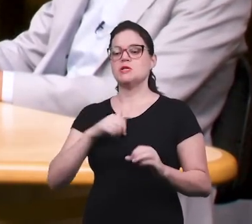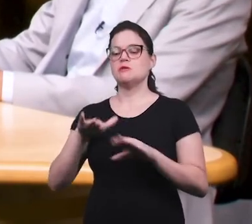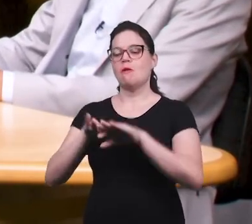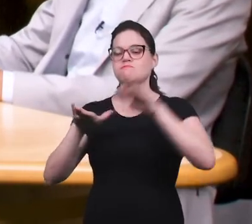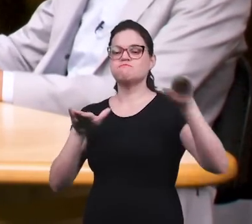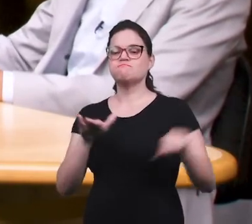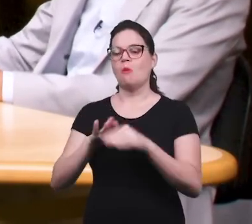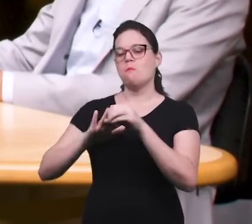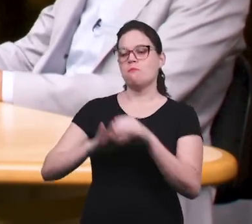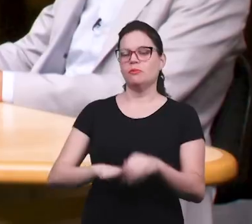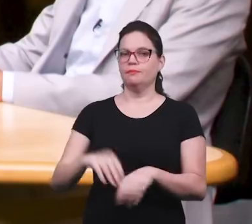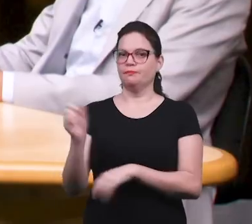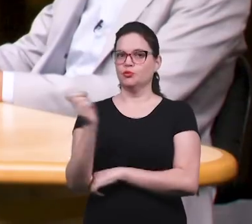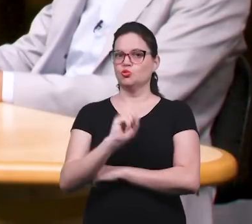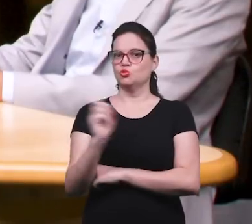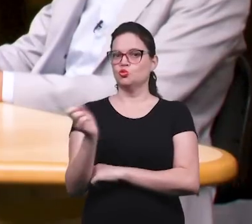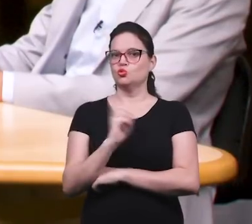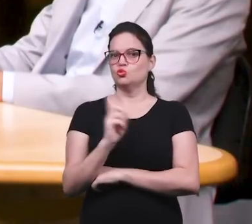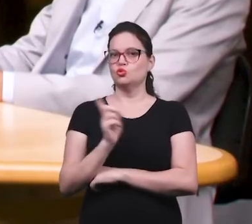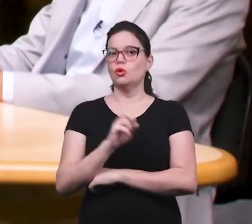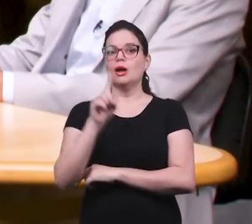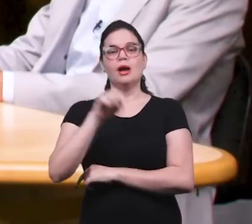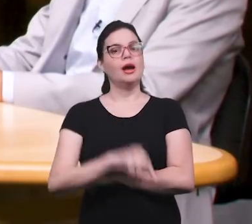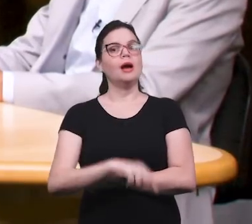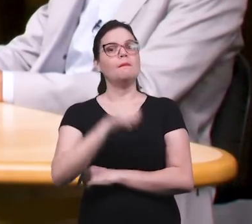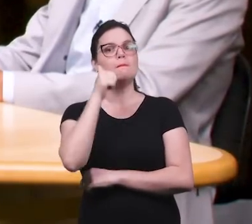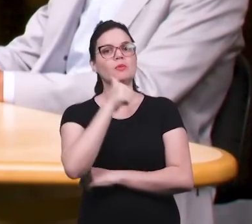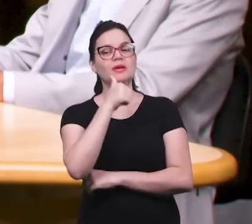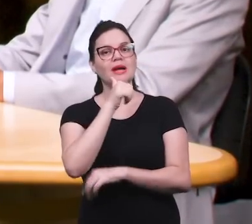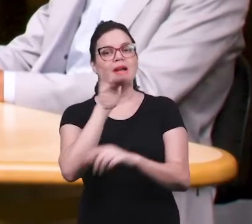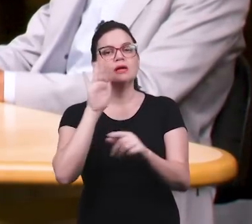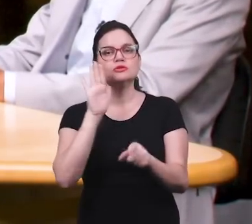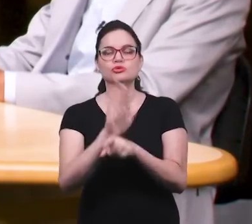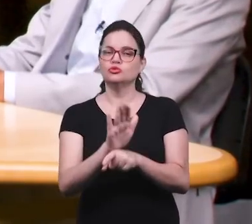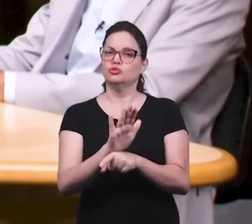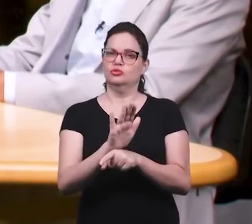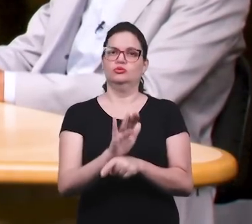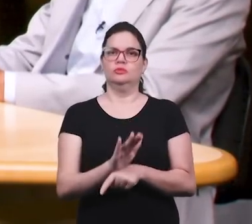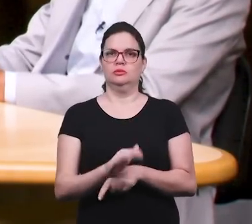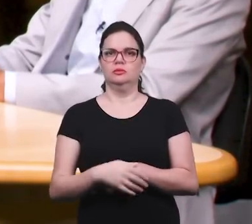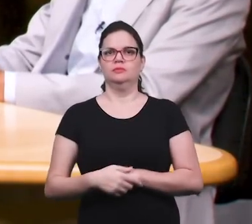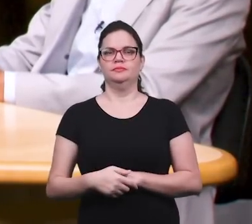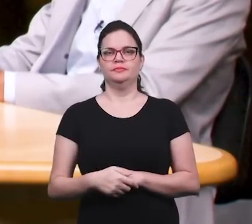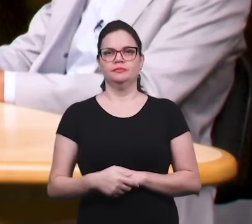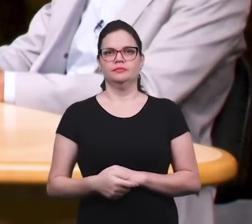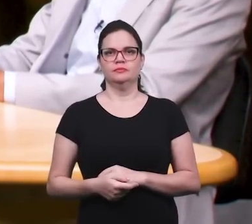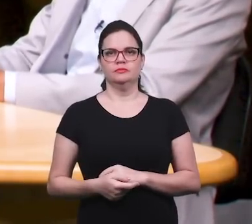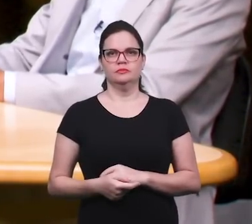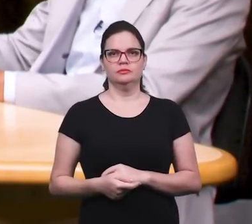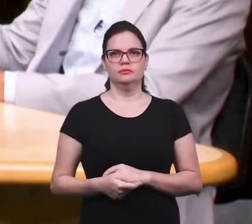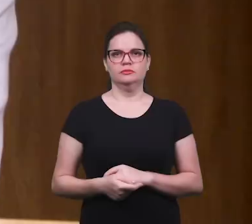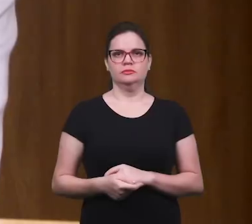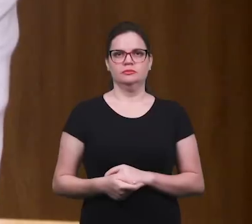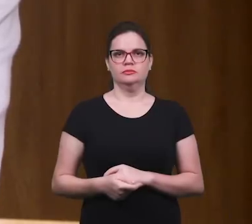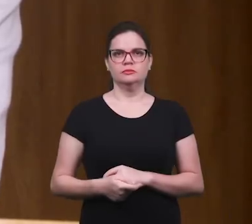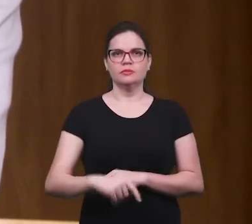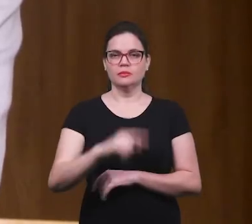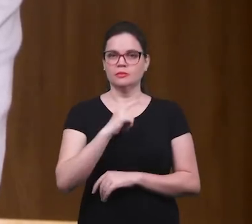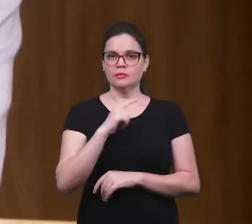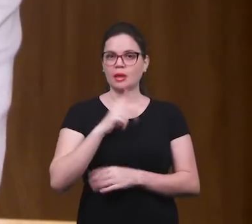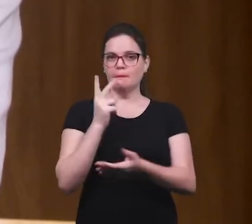é ajudadora. Ou seja, porque em algumas versões fala assim, submissão é ter a mesma